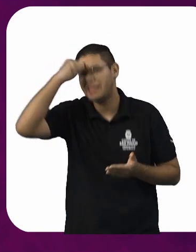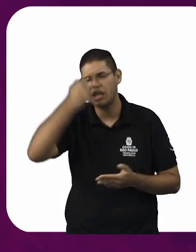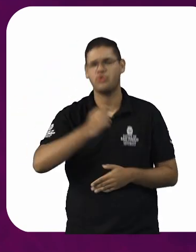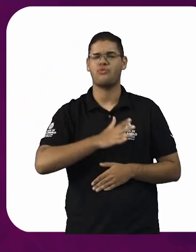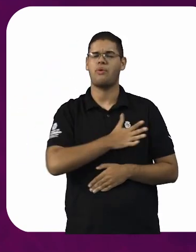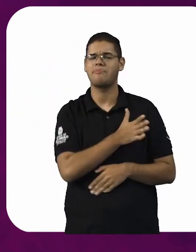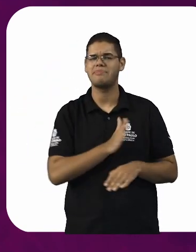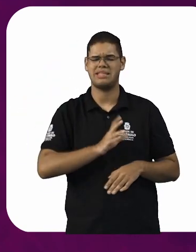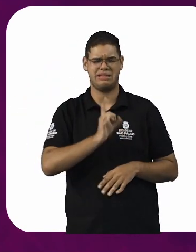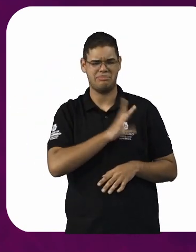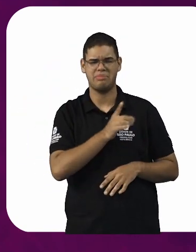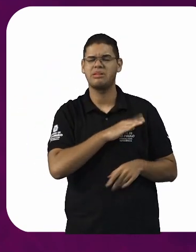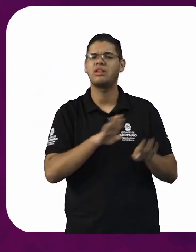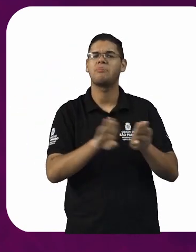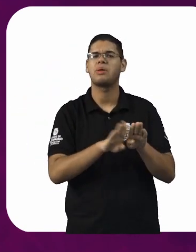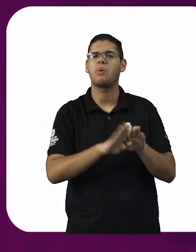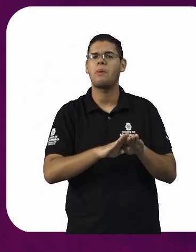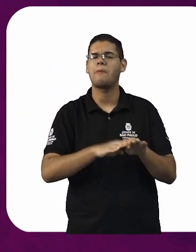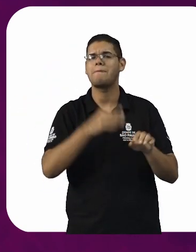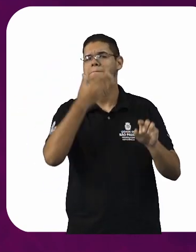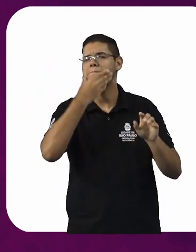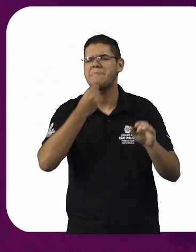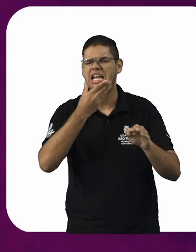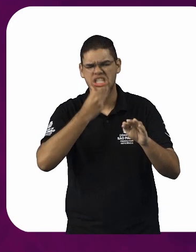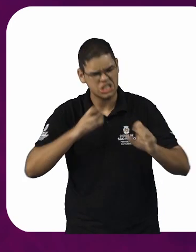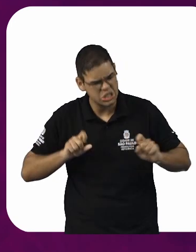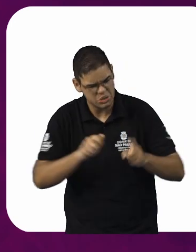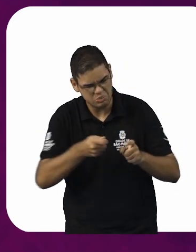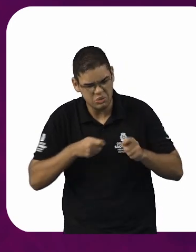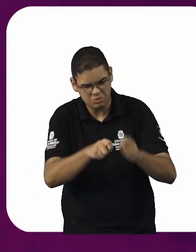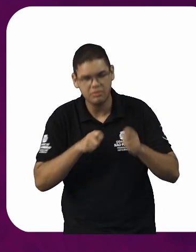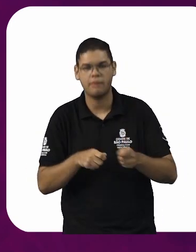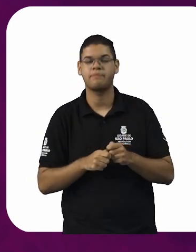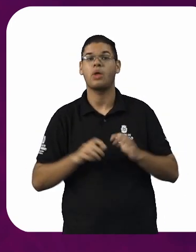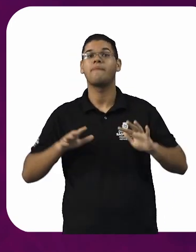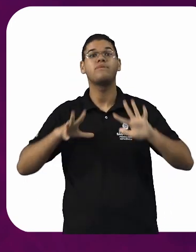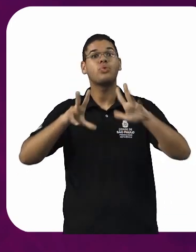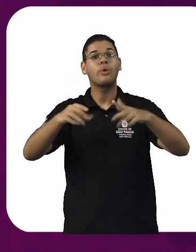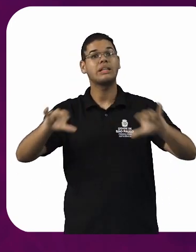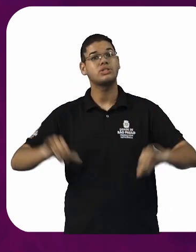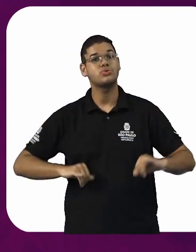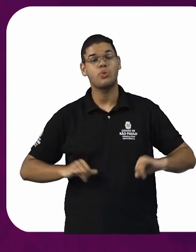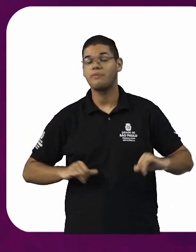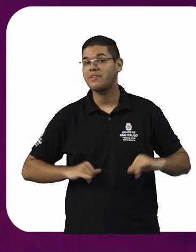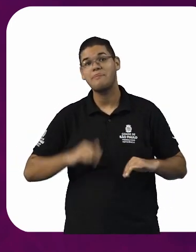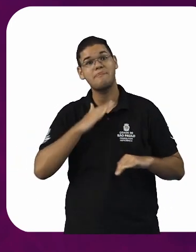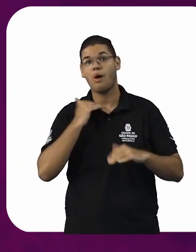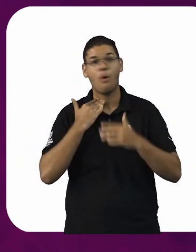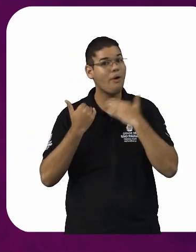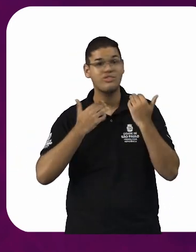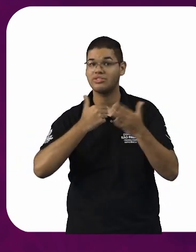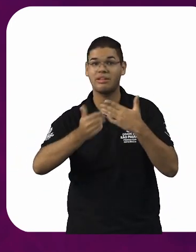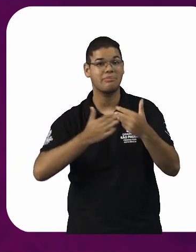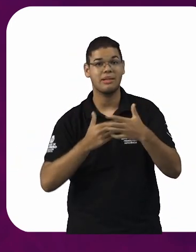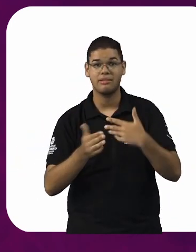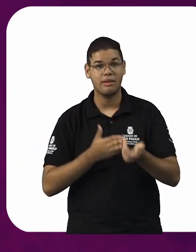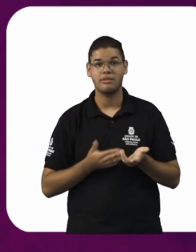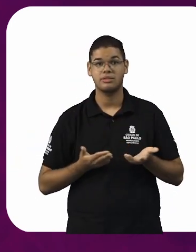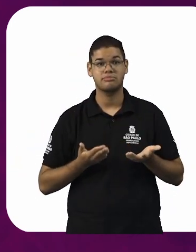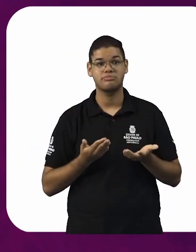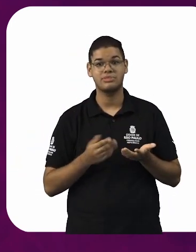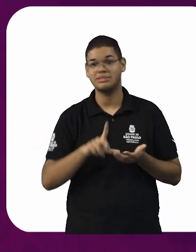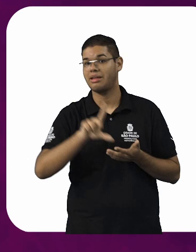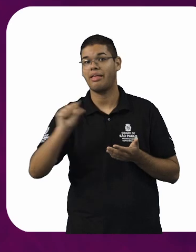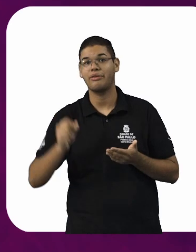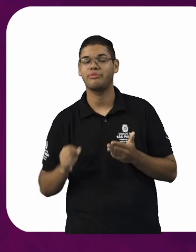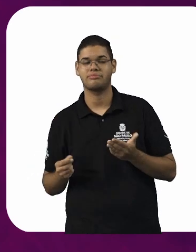Então, todas as minorias sofrem mortes independente do crime de ódio. Sair daqui, por exemplo, se eu for atropelado. Sim.